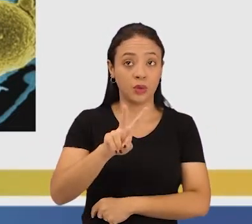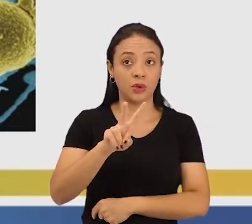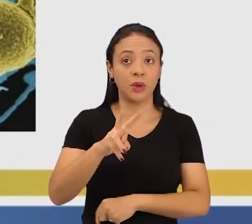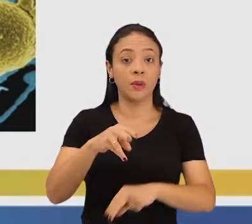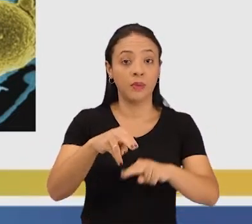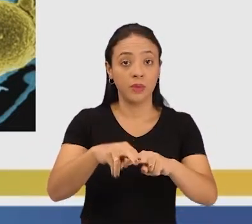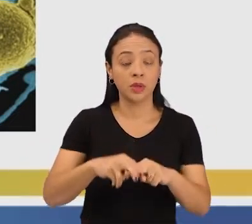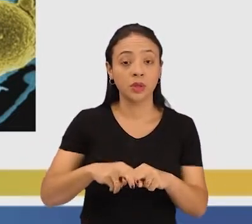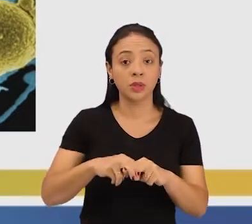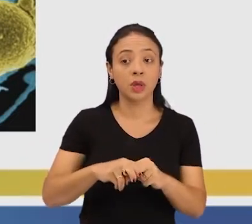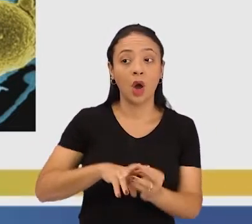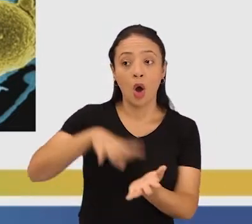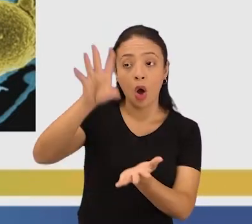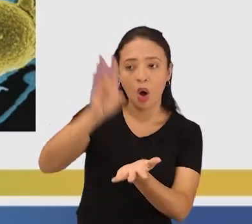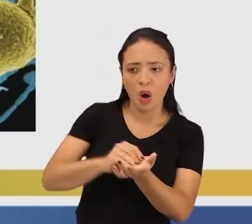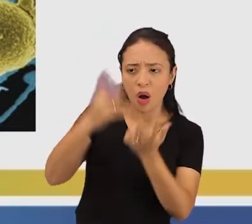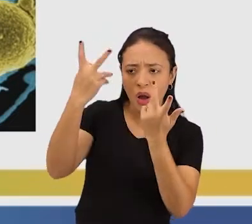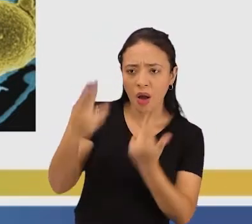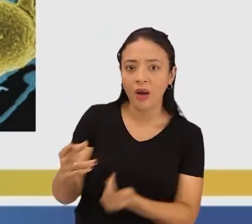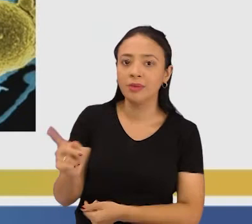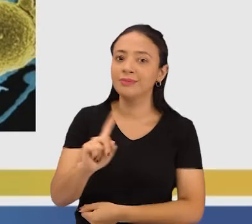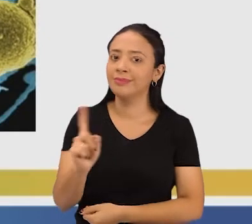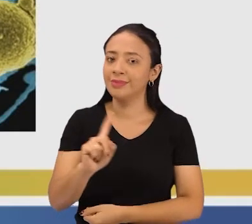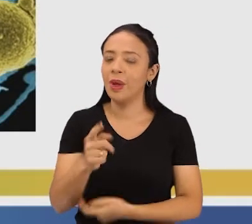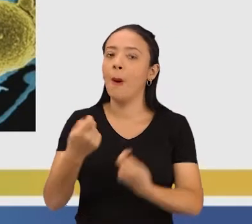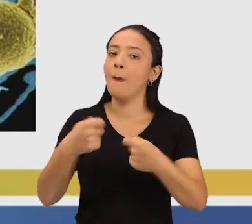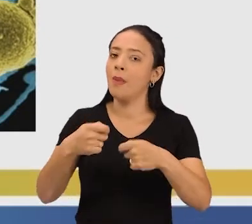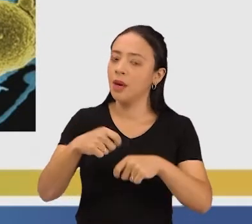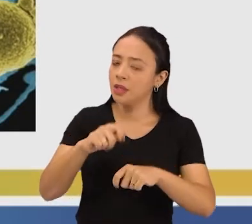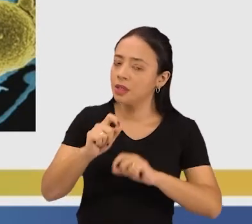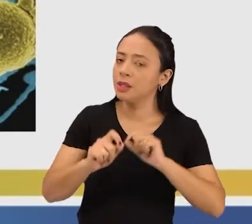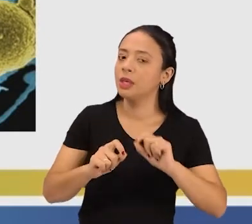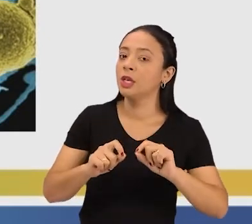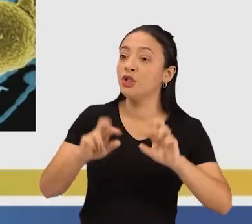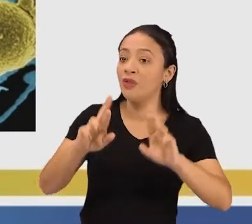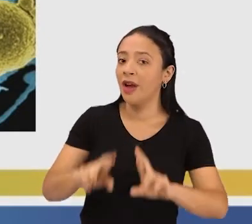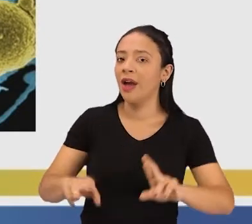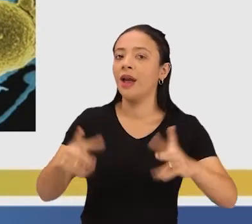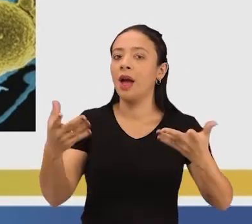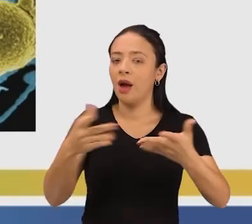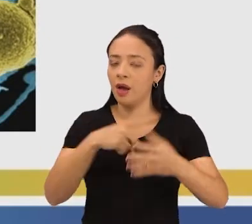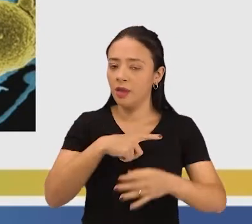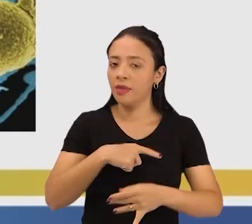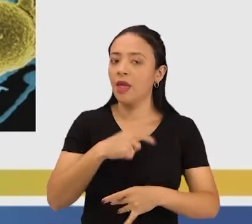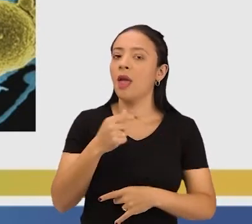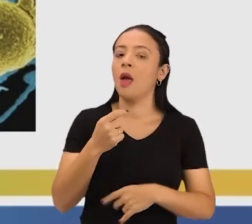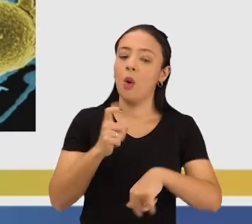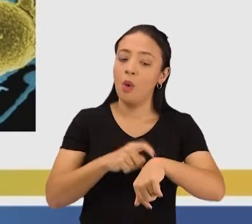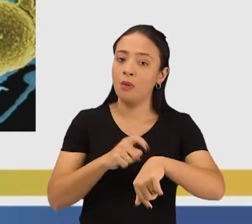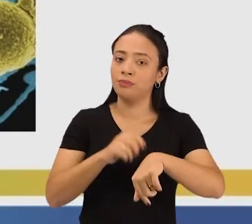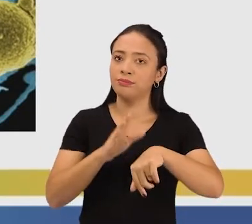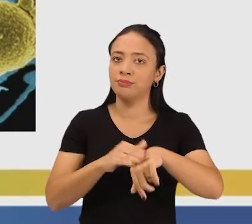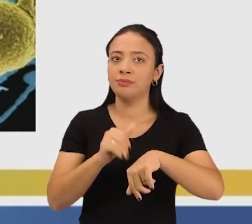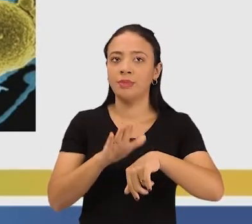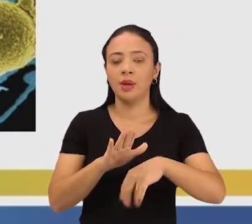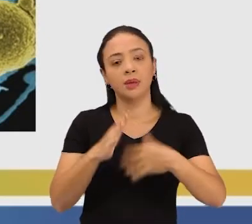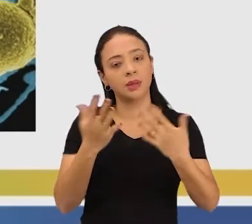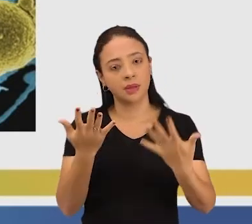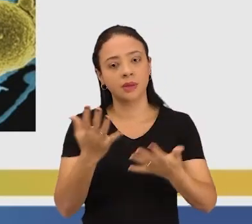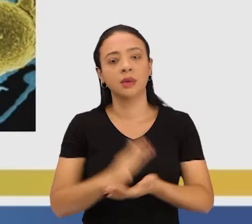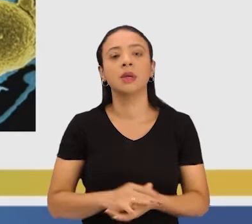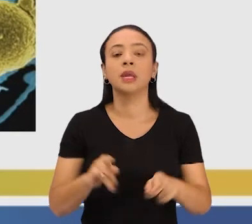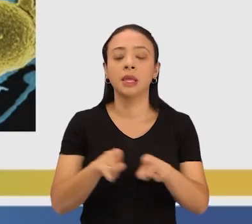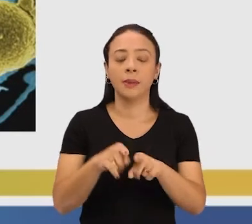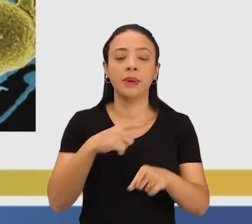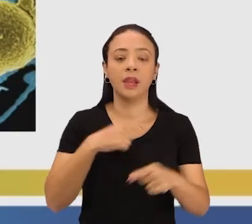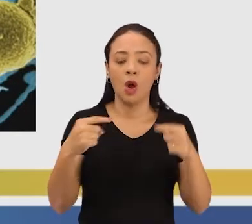simplesmente cópias acontecendo. Aqui já demanda um pouquinho mais de tempo. E aqui, como reprodução sexuada, nós temos aí a